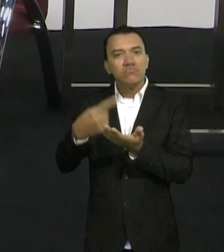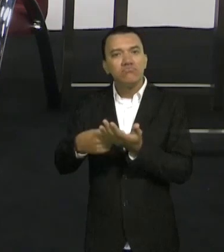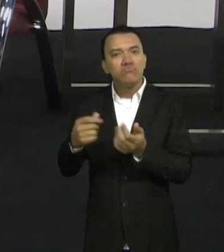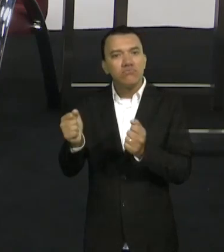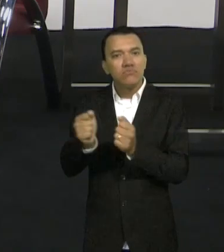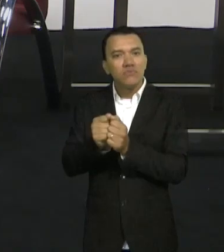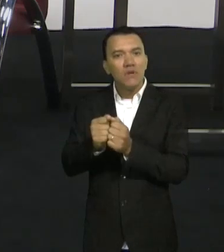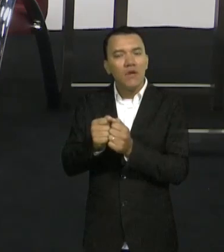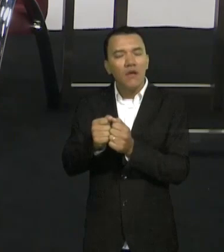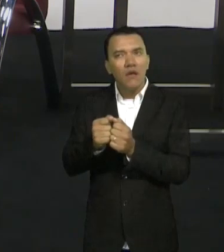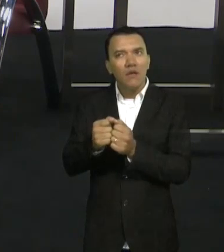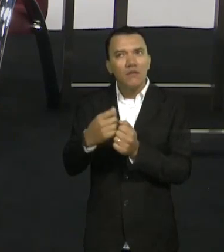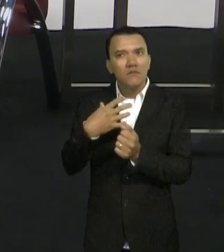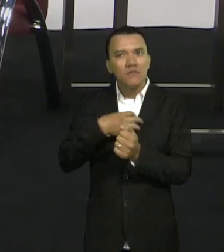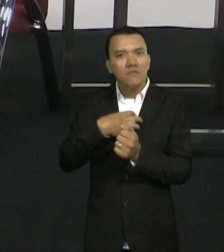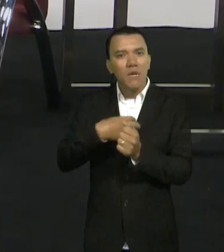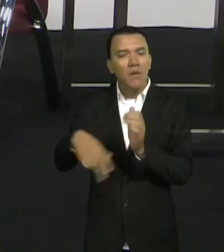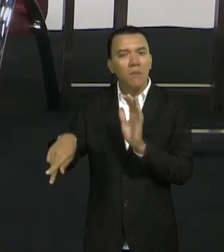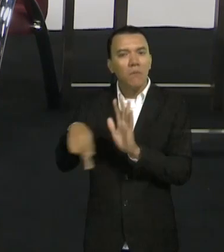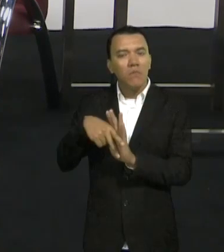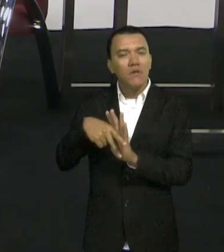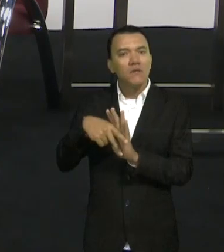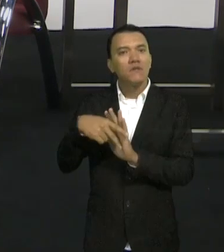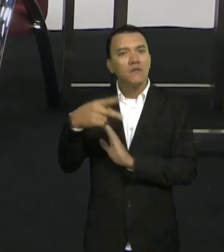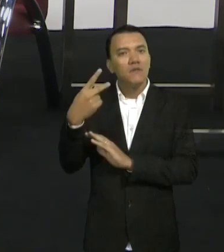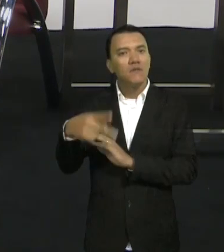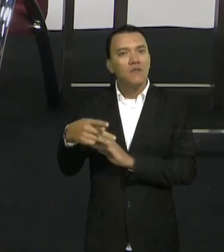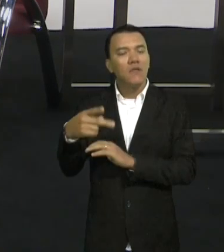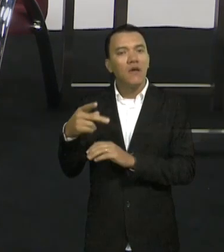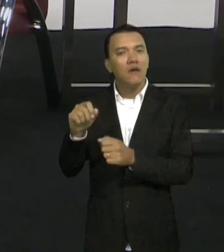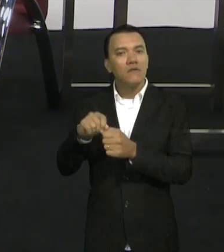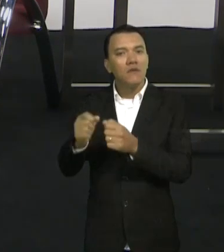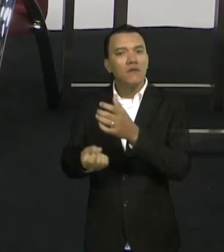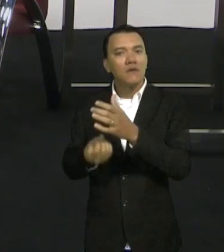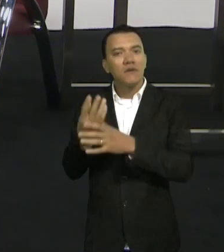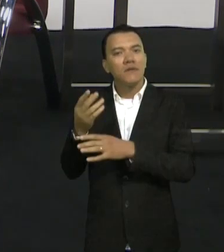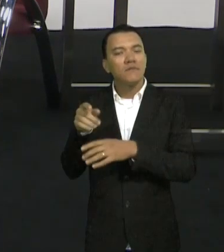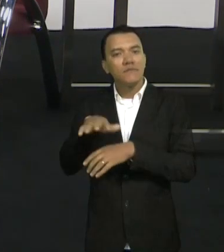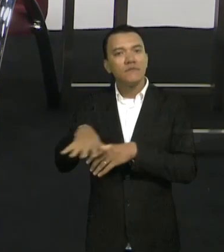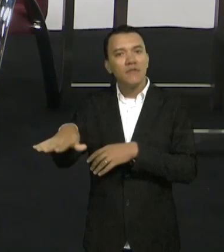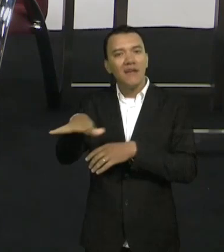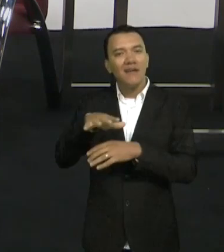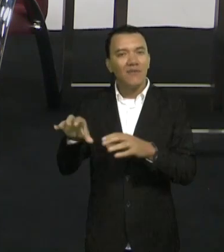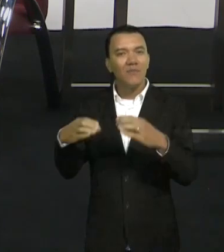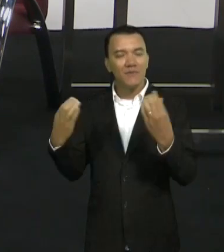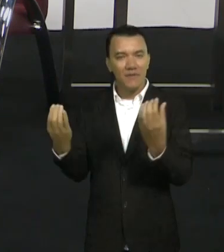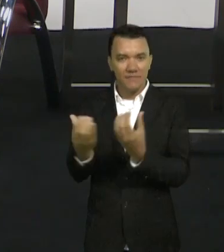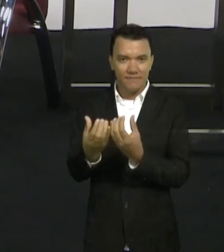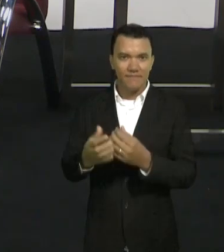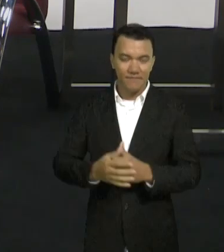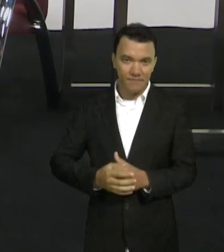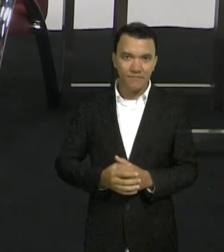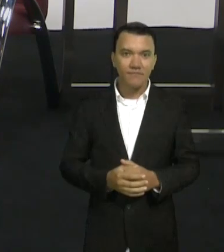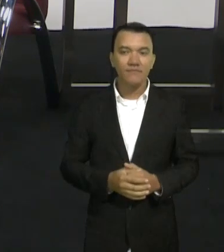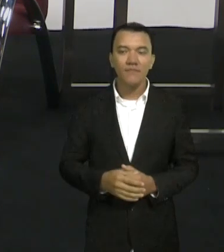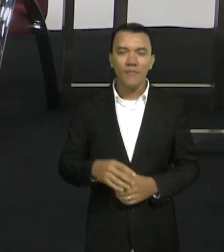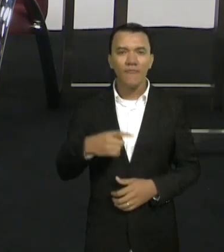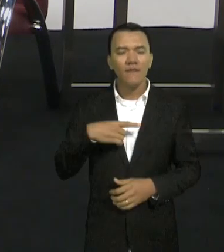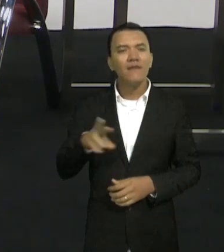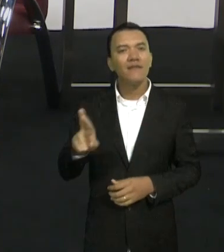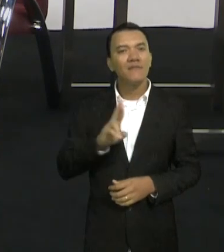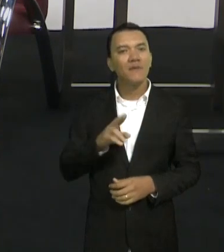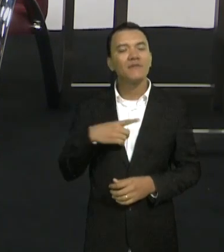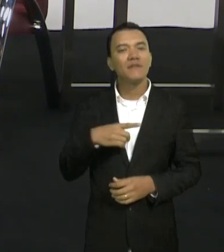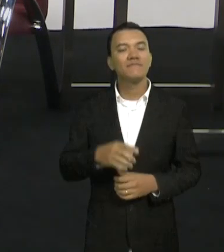essa noção de pertencimento? É algo que foi feito, criado, nasceu aqui na comunidade e está indo para o mundo? Você tem essa